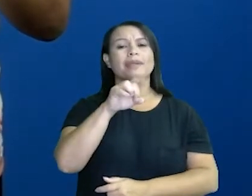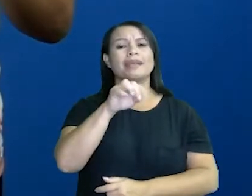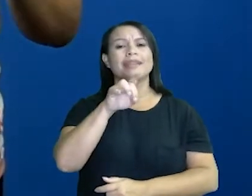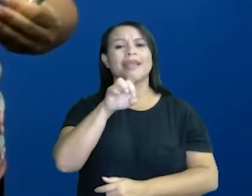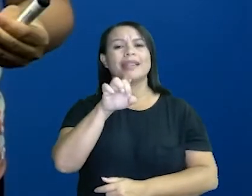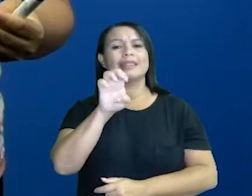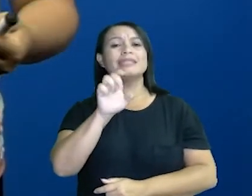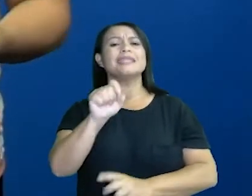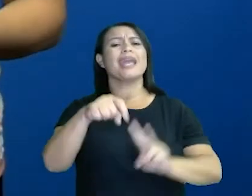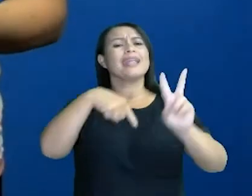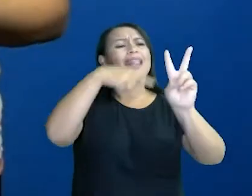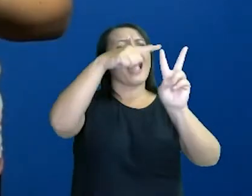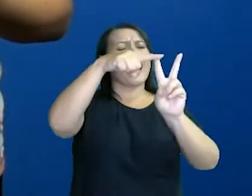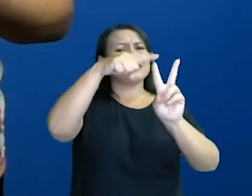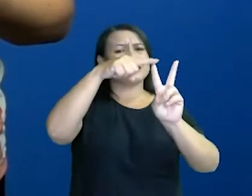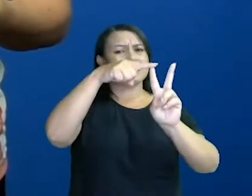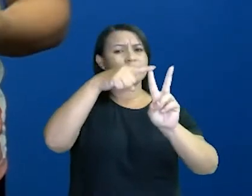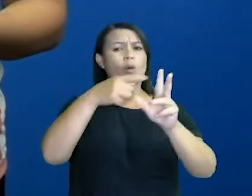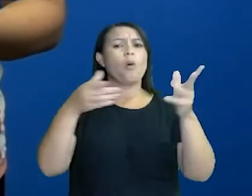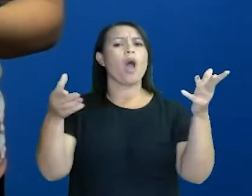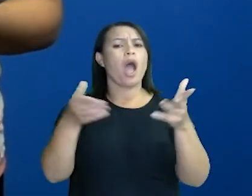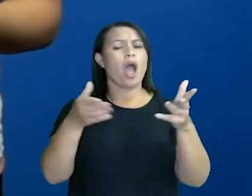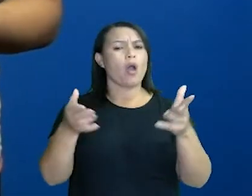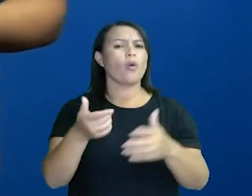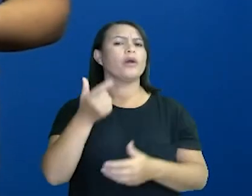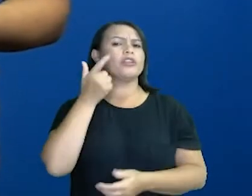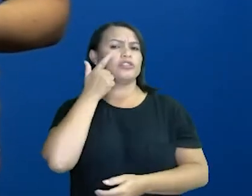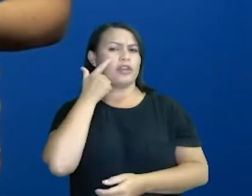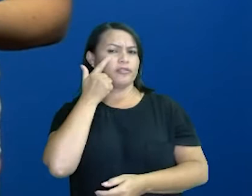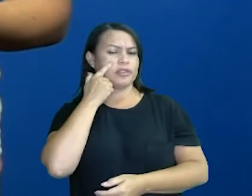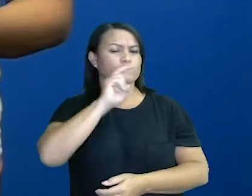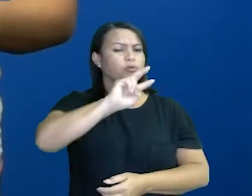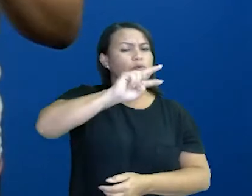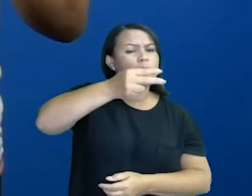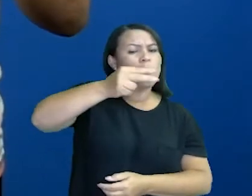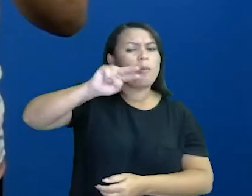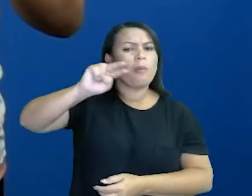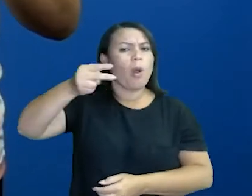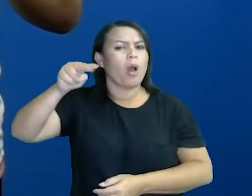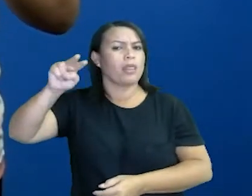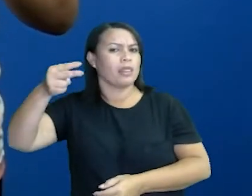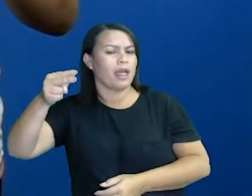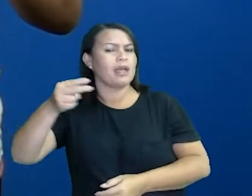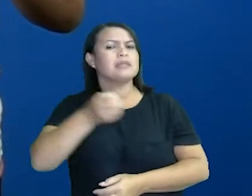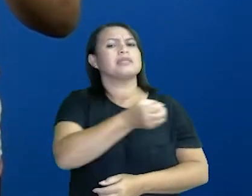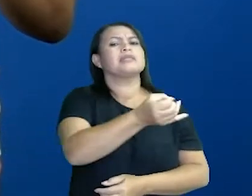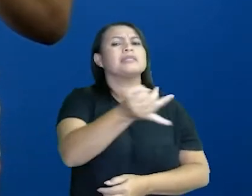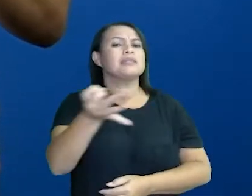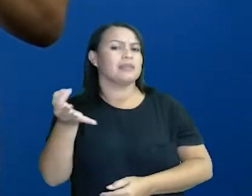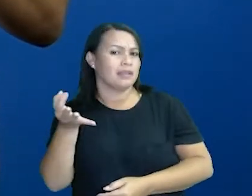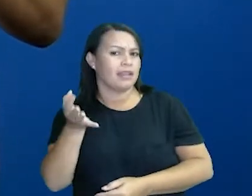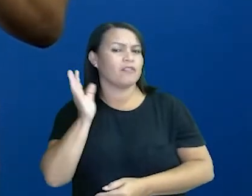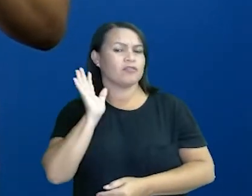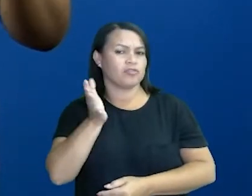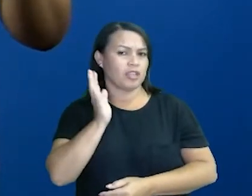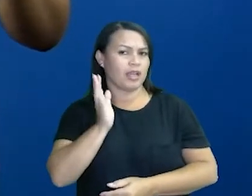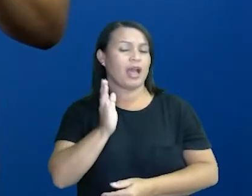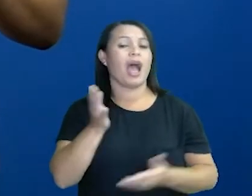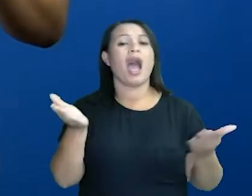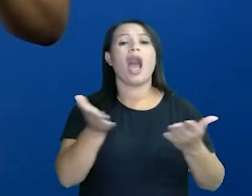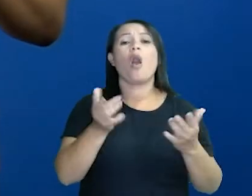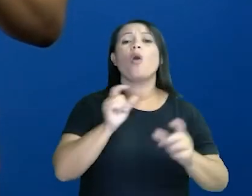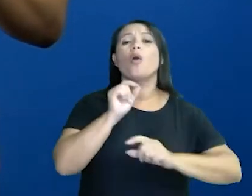radiciação então agora a gente já viu potência então primeira propriedade da multiplicação